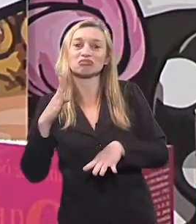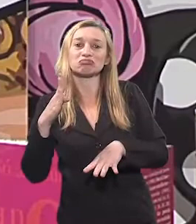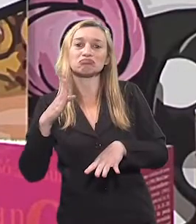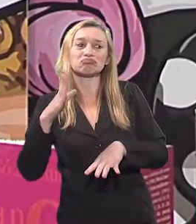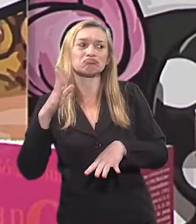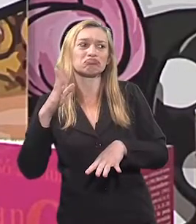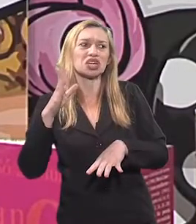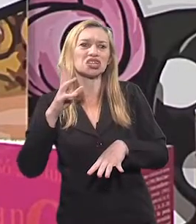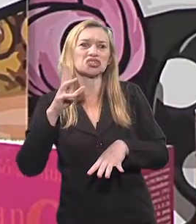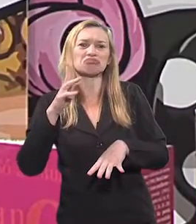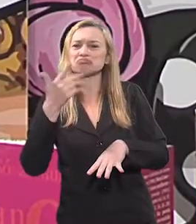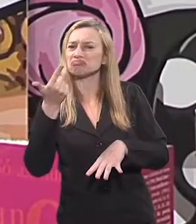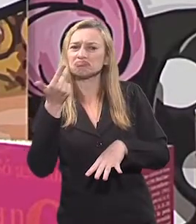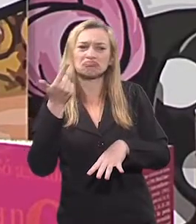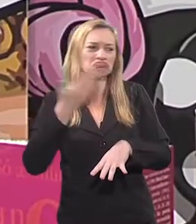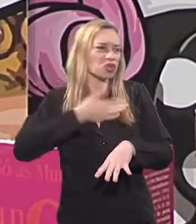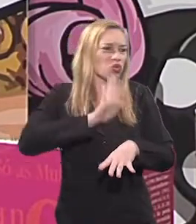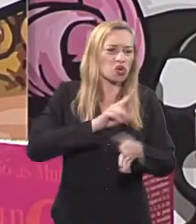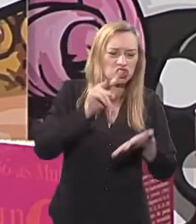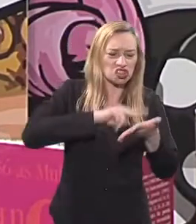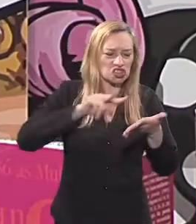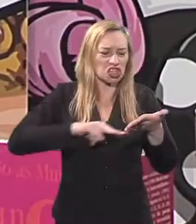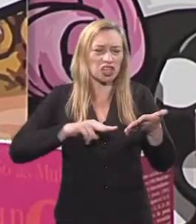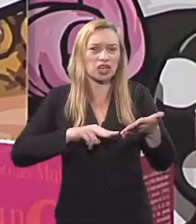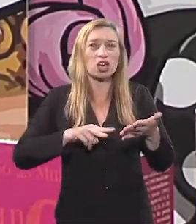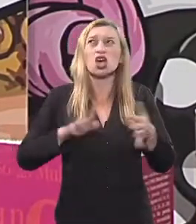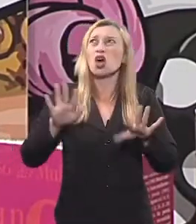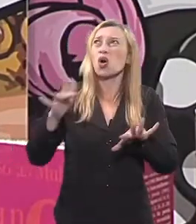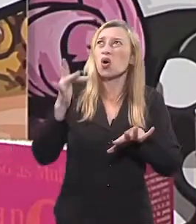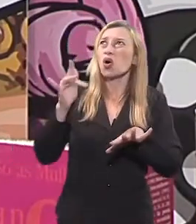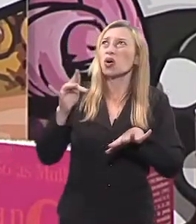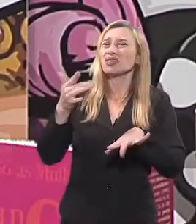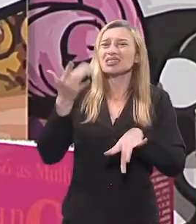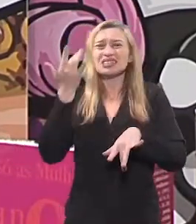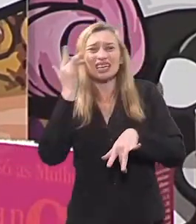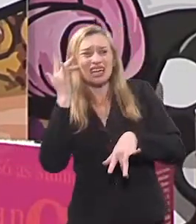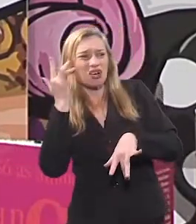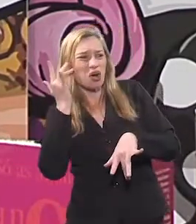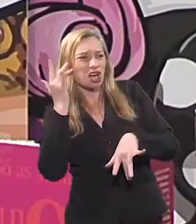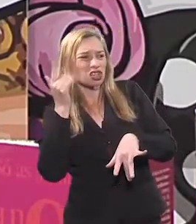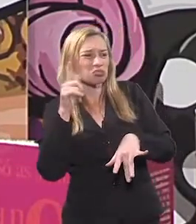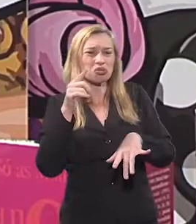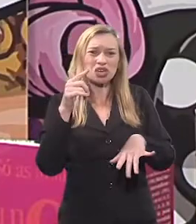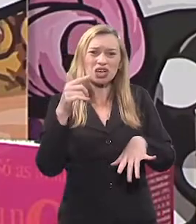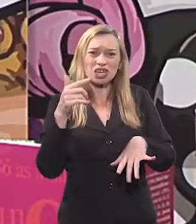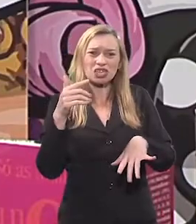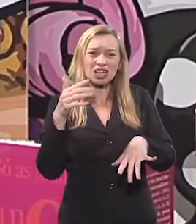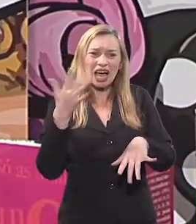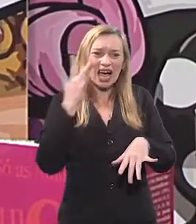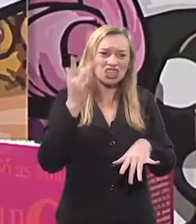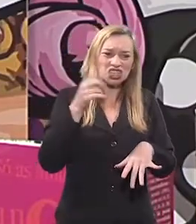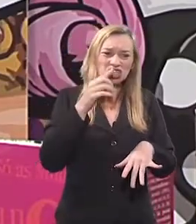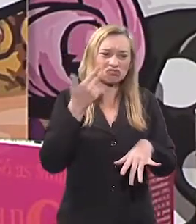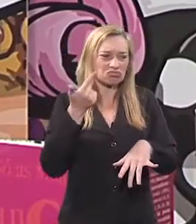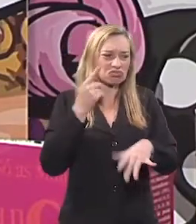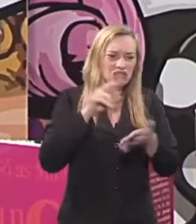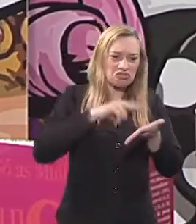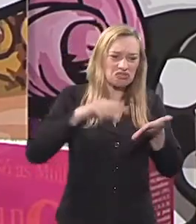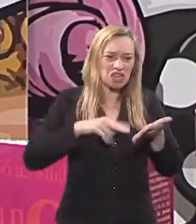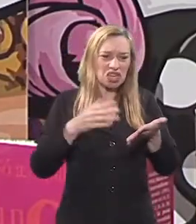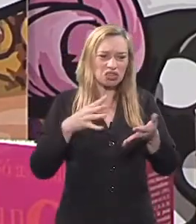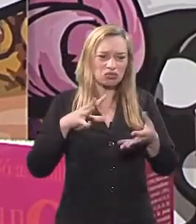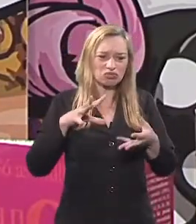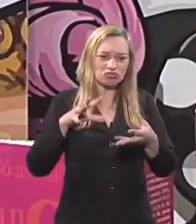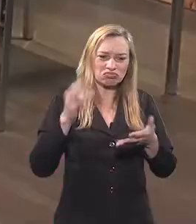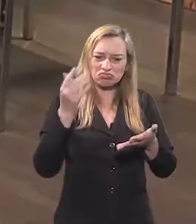lê, né? Será que é porque ele não se enxerga naquele conteúdo? Cadê eu aqui? Cadê alguém que eu conheço?